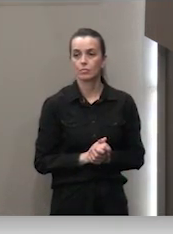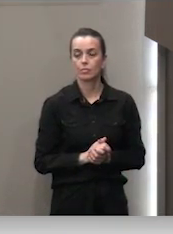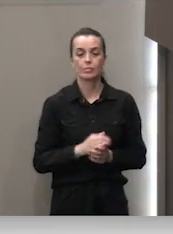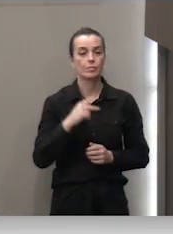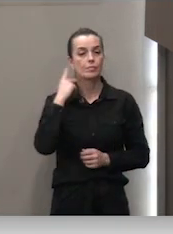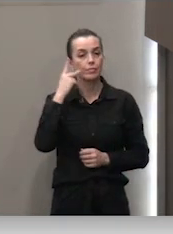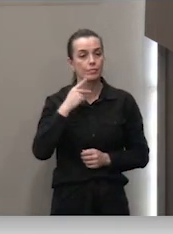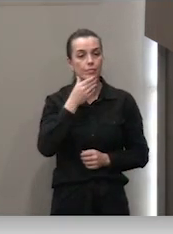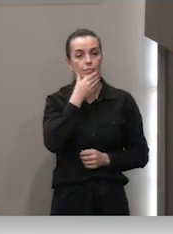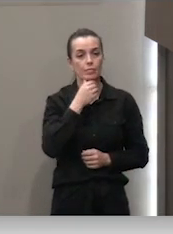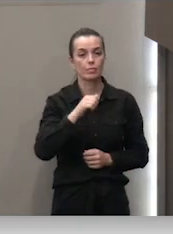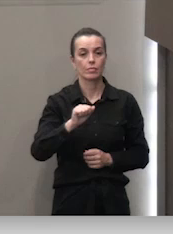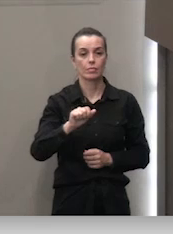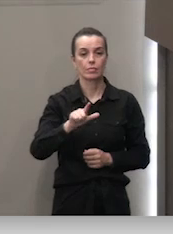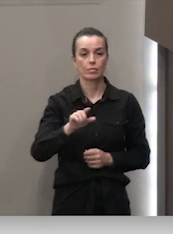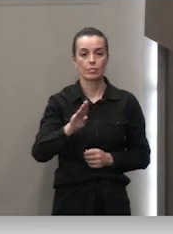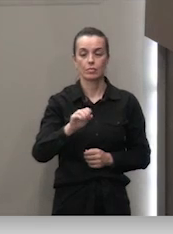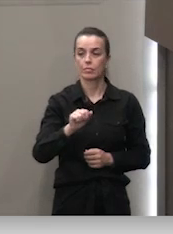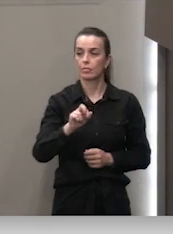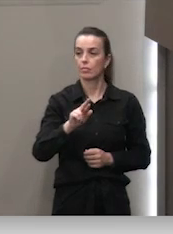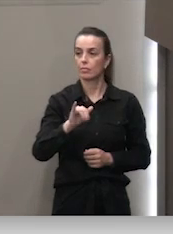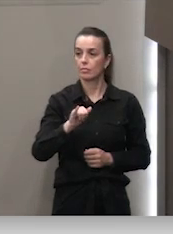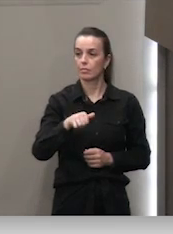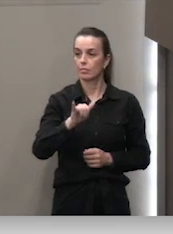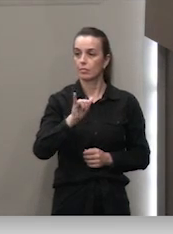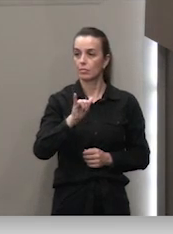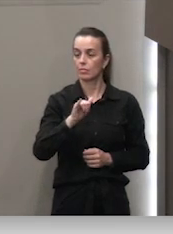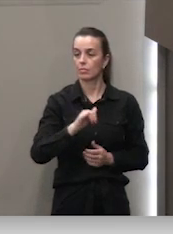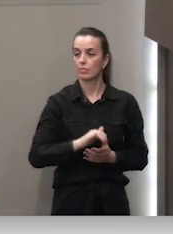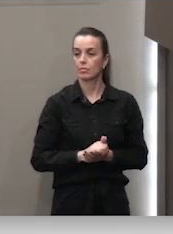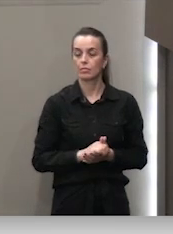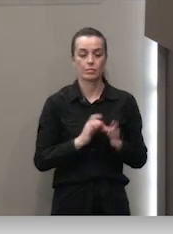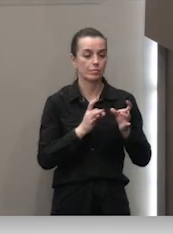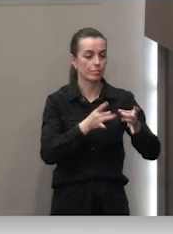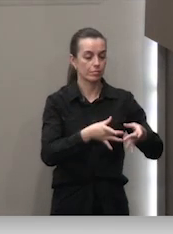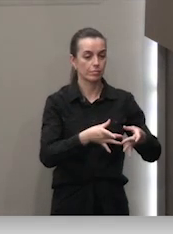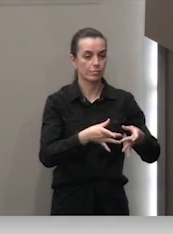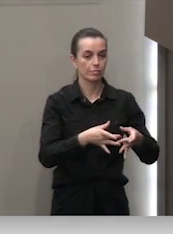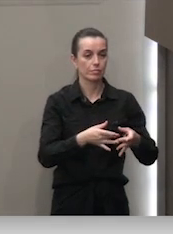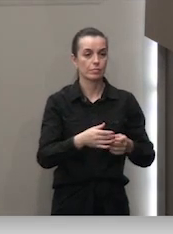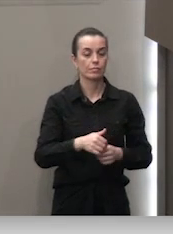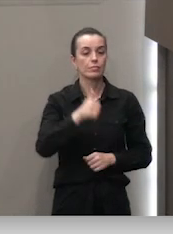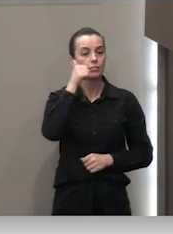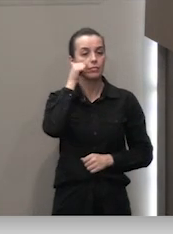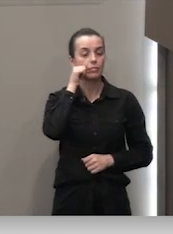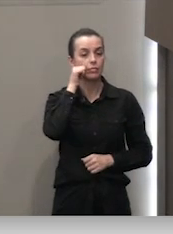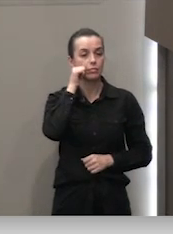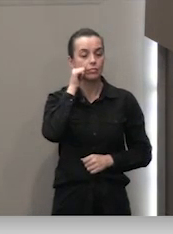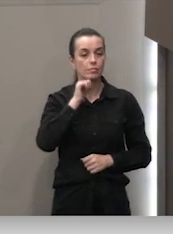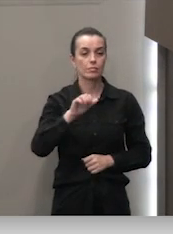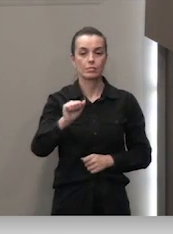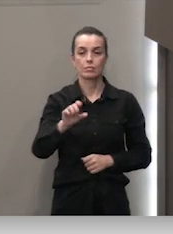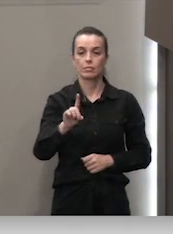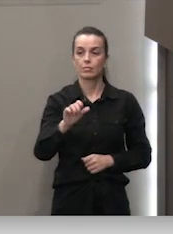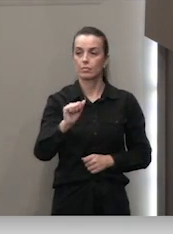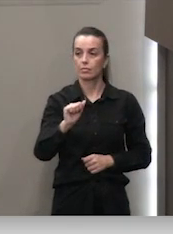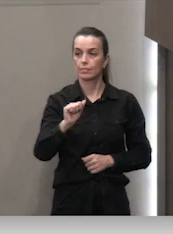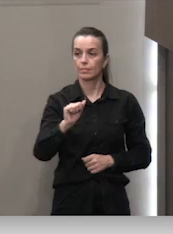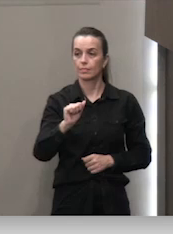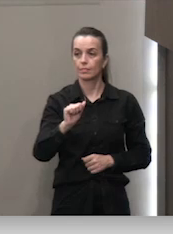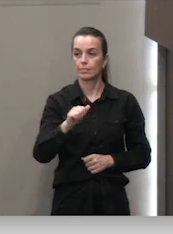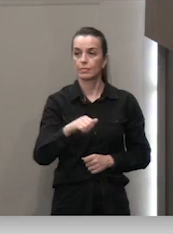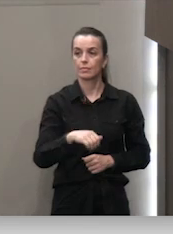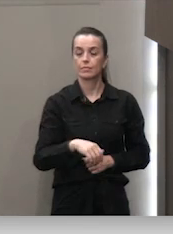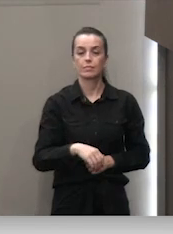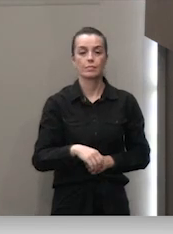Vereadora Alberina Cimento Grando, declina. Vereadora Ada Cristina Munareto, ausente.